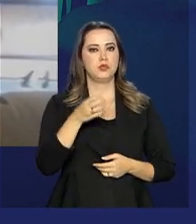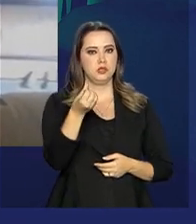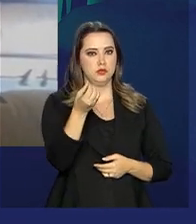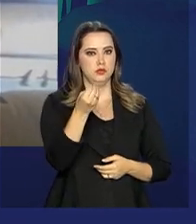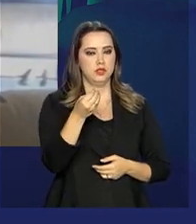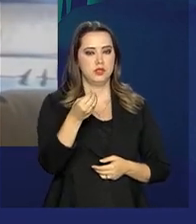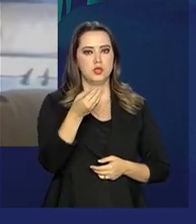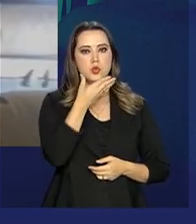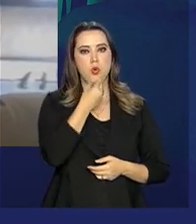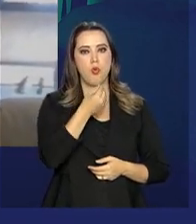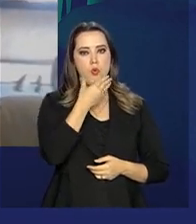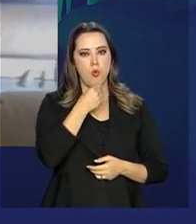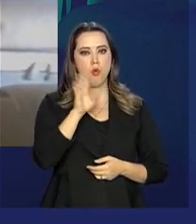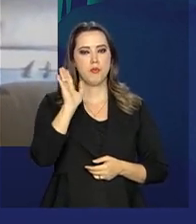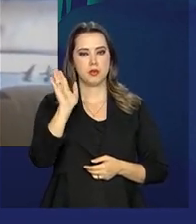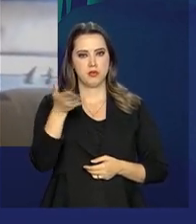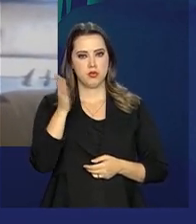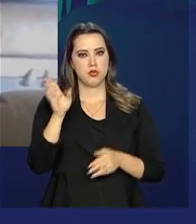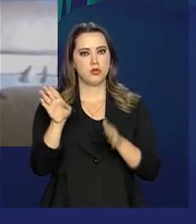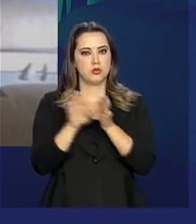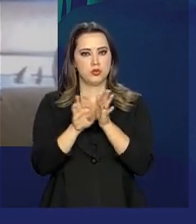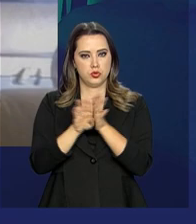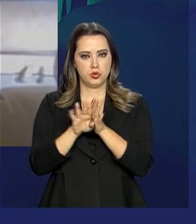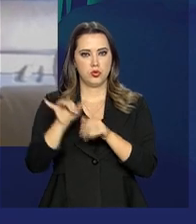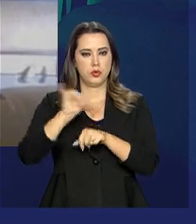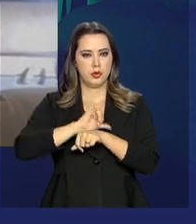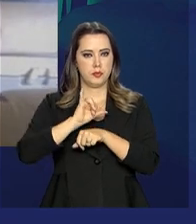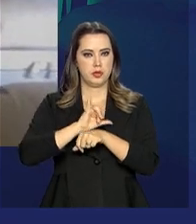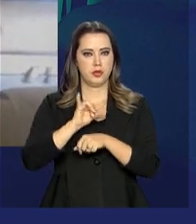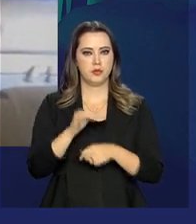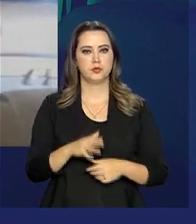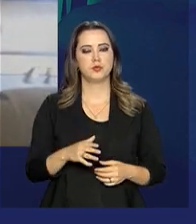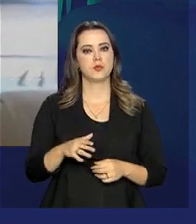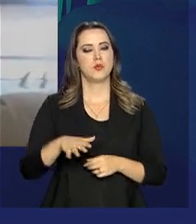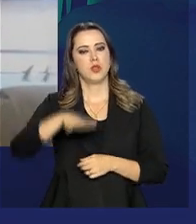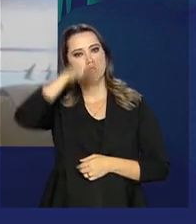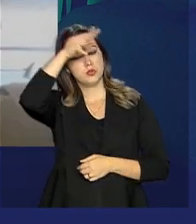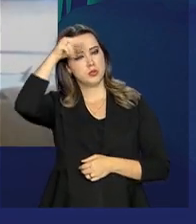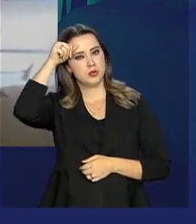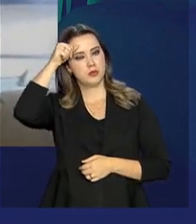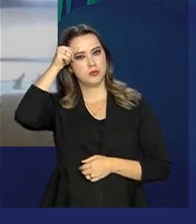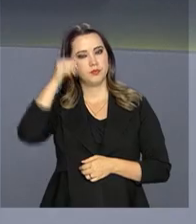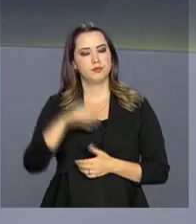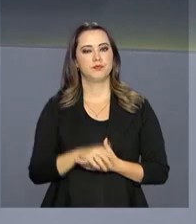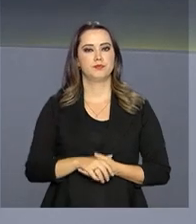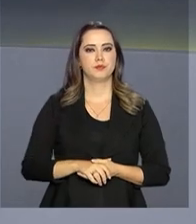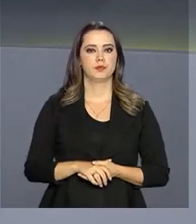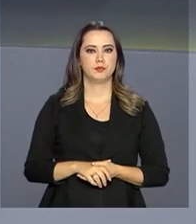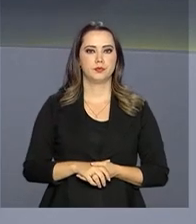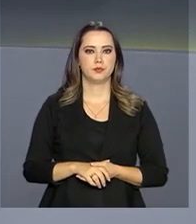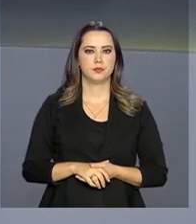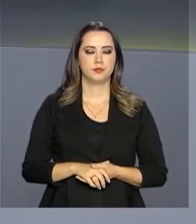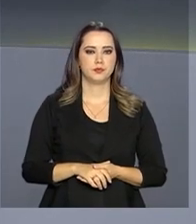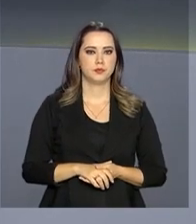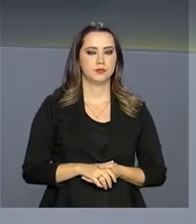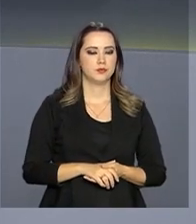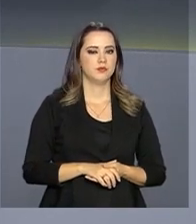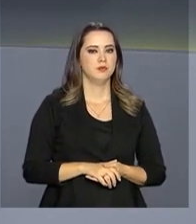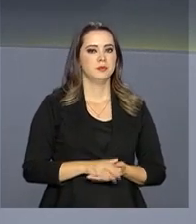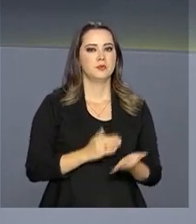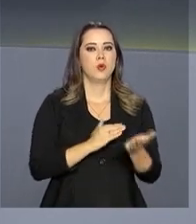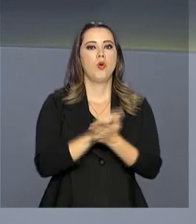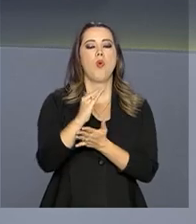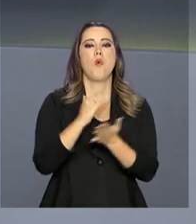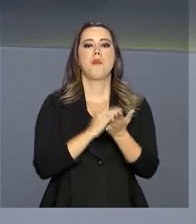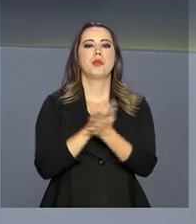homens da Força Nacional já foi para Boa Vista. De Manaus, Luana Karen. E desde o início